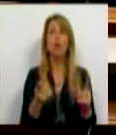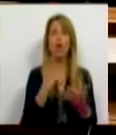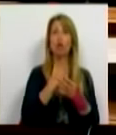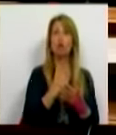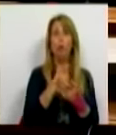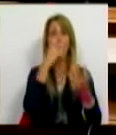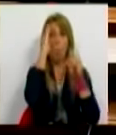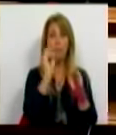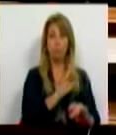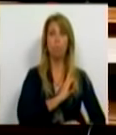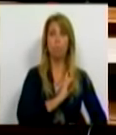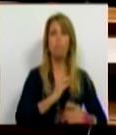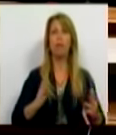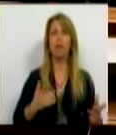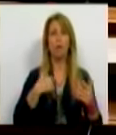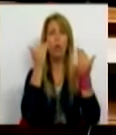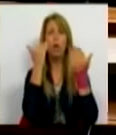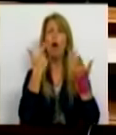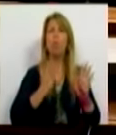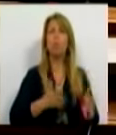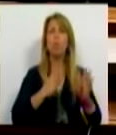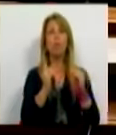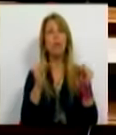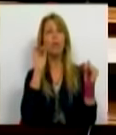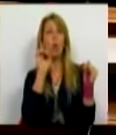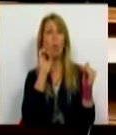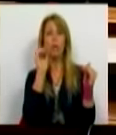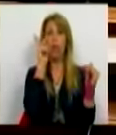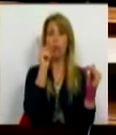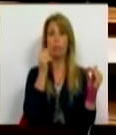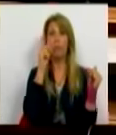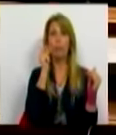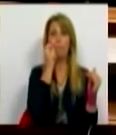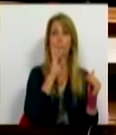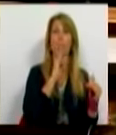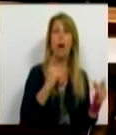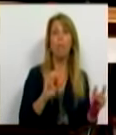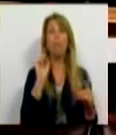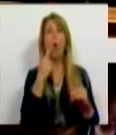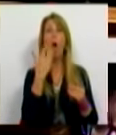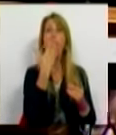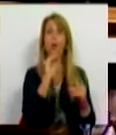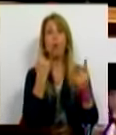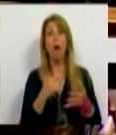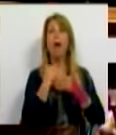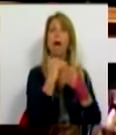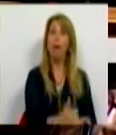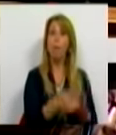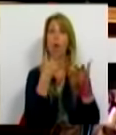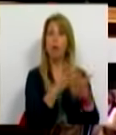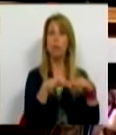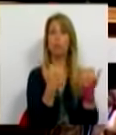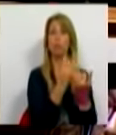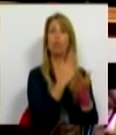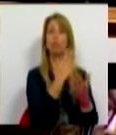estão dispensados de informar sobre os níveis de escolaridade dos pais e sobre a proporção de alunos beneficiários da ação social escolar, informação que as